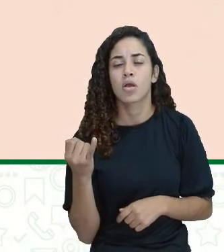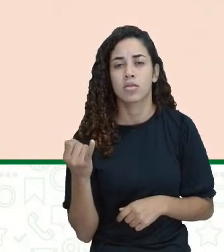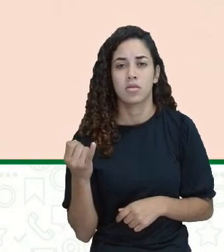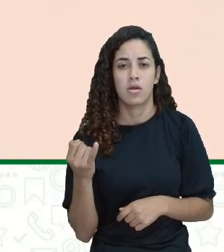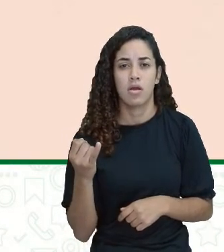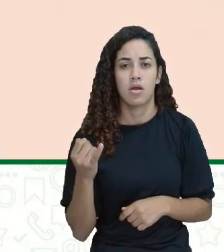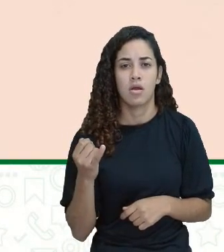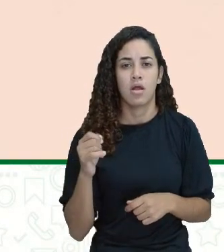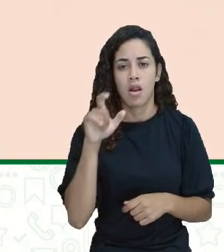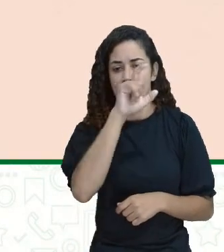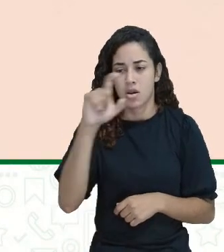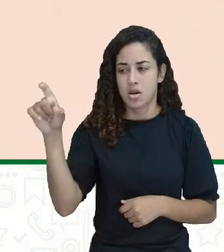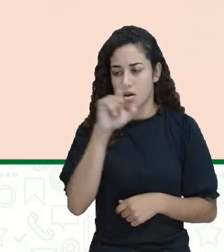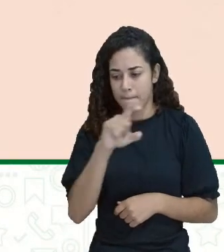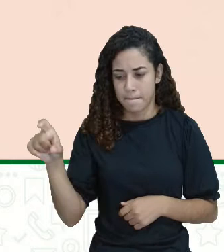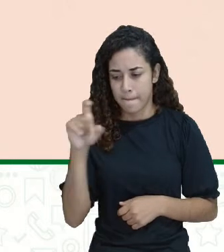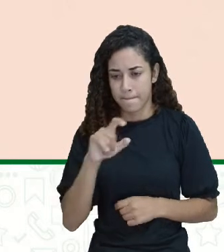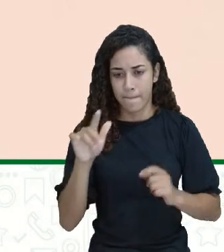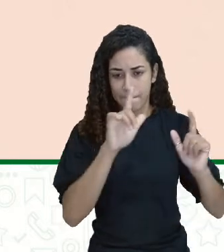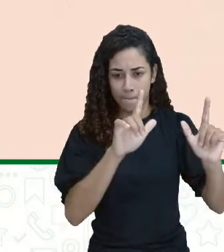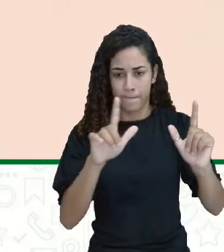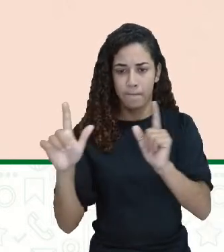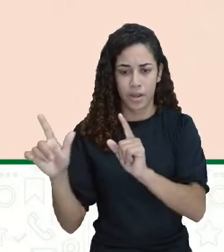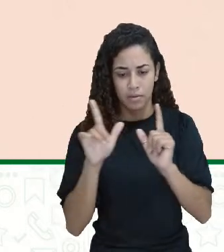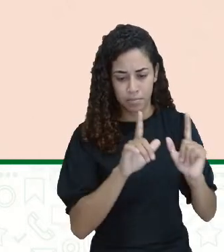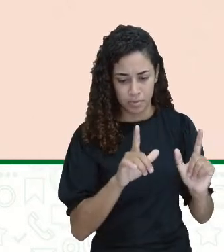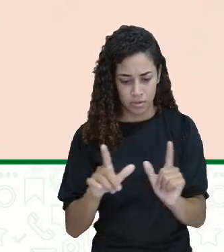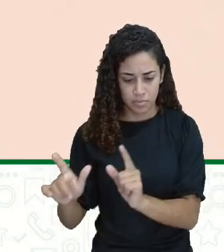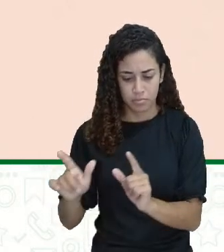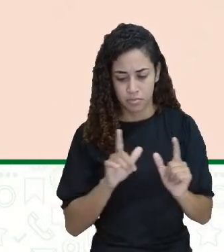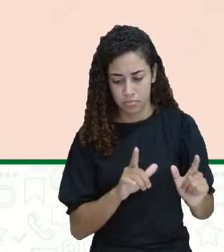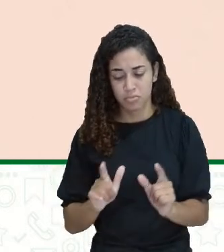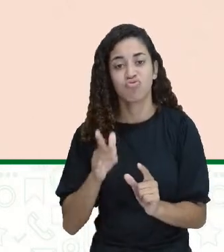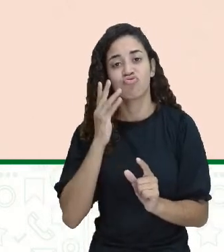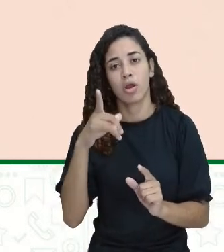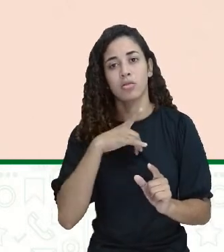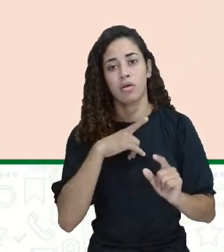serão necessárias, né? Então, vocês percebem que eu já deixei uma